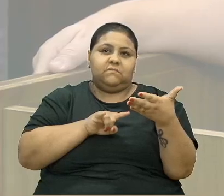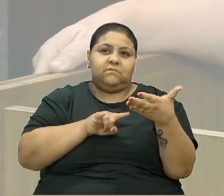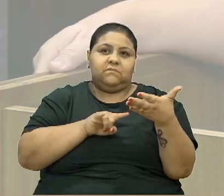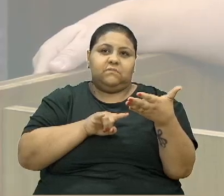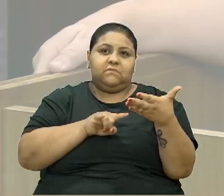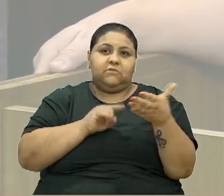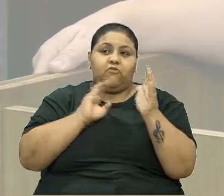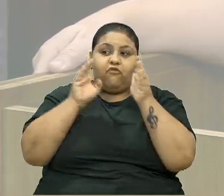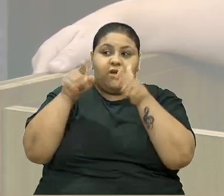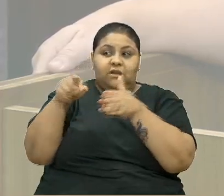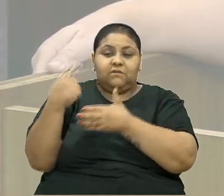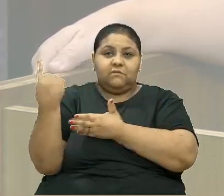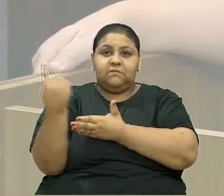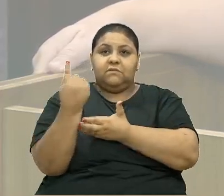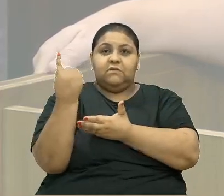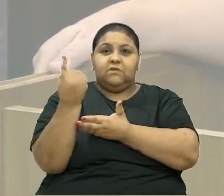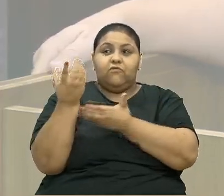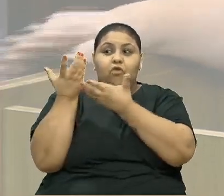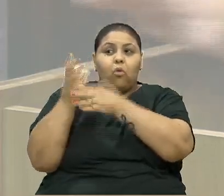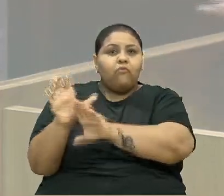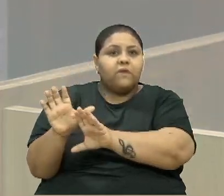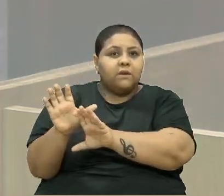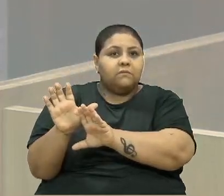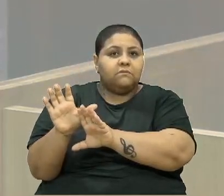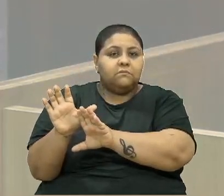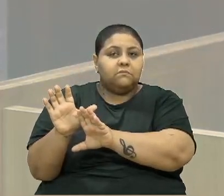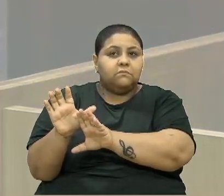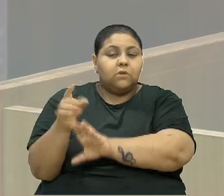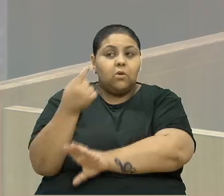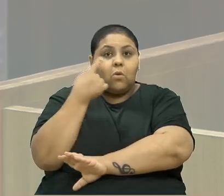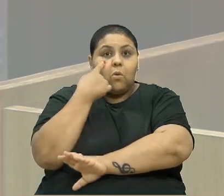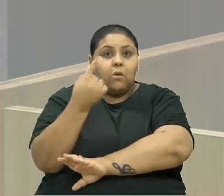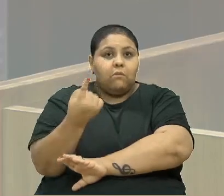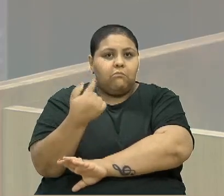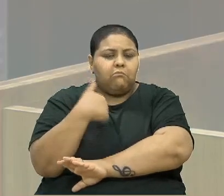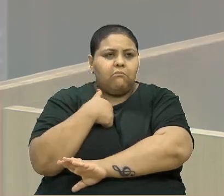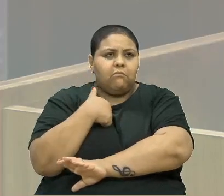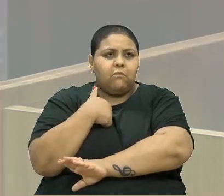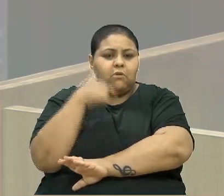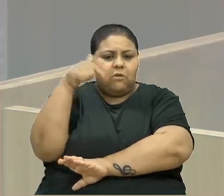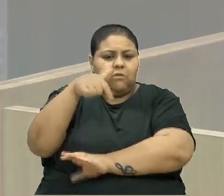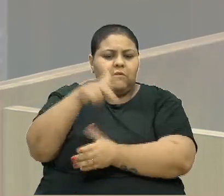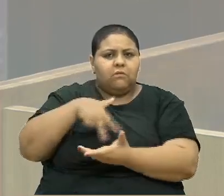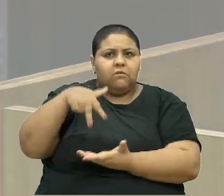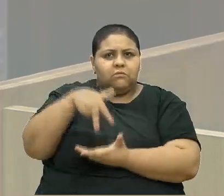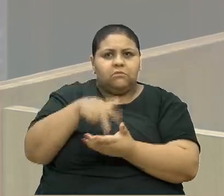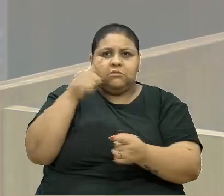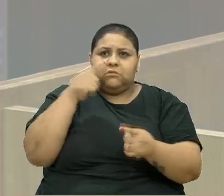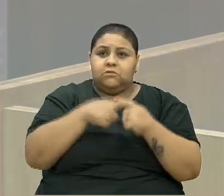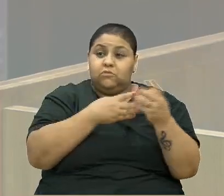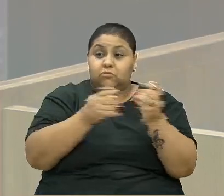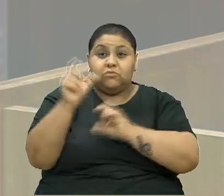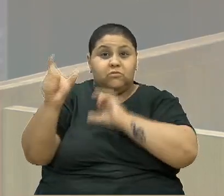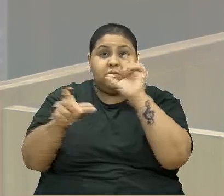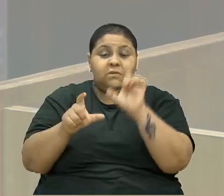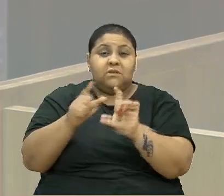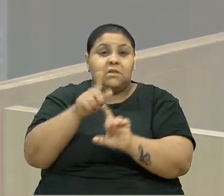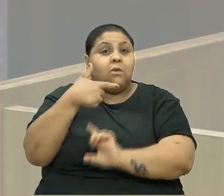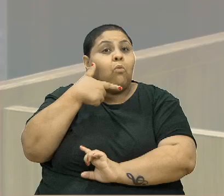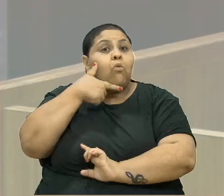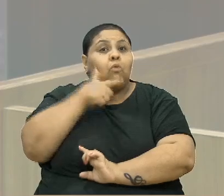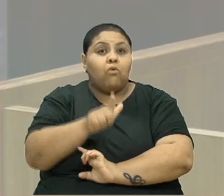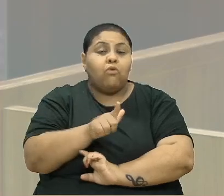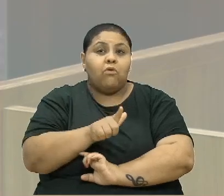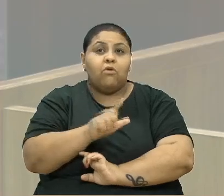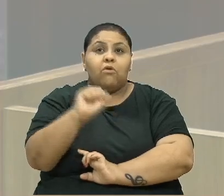única empresa e ele foi rejeitado. Olha, eu venho aqui na tribuna porque muitas pessoas não conseguem,